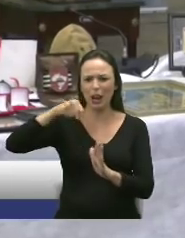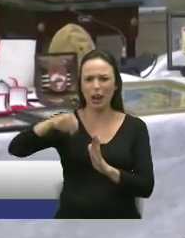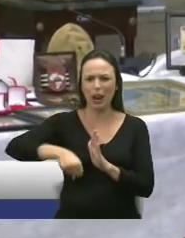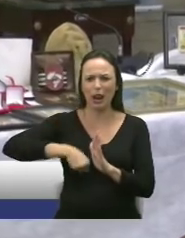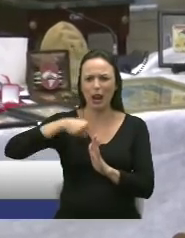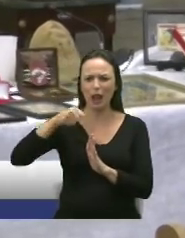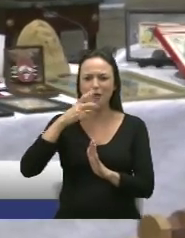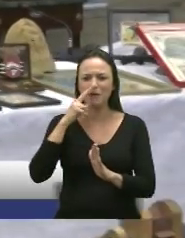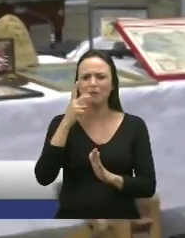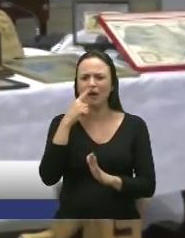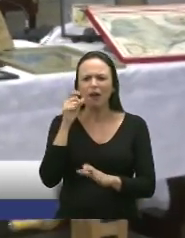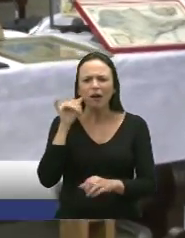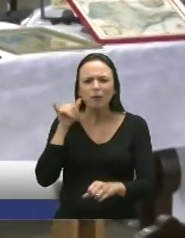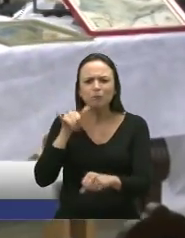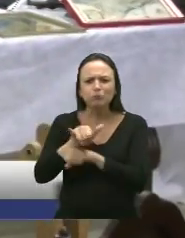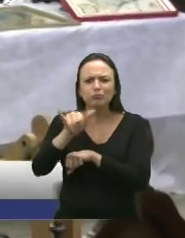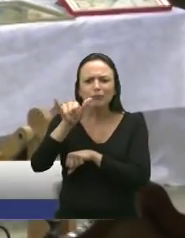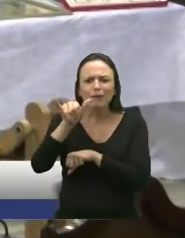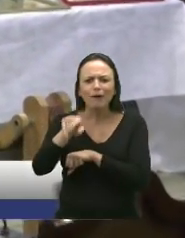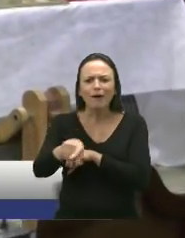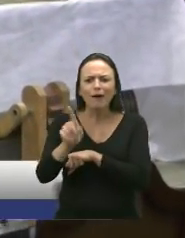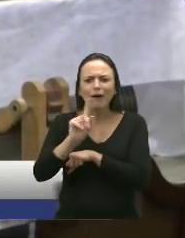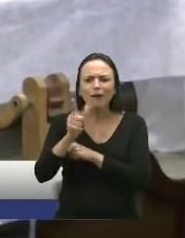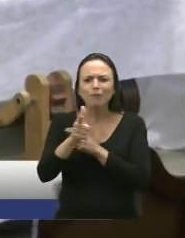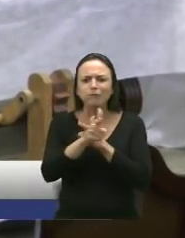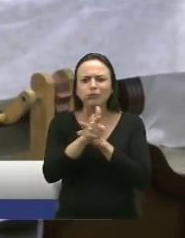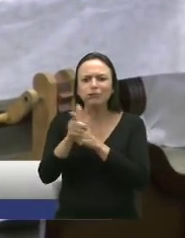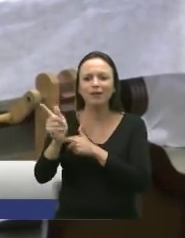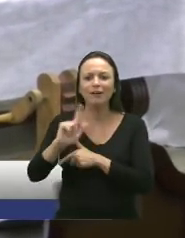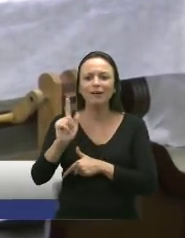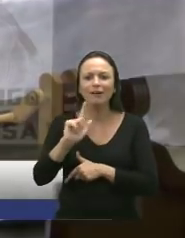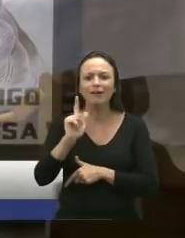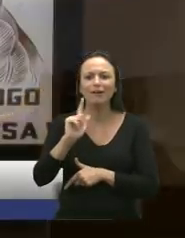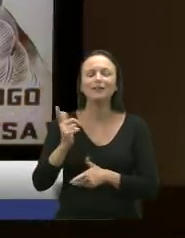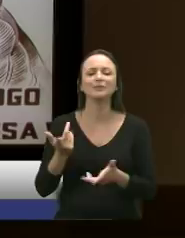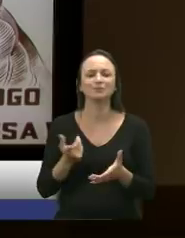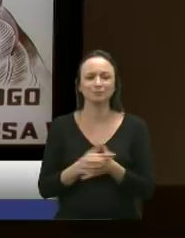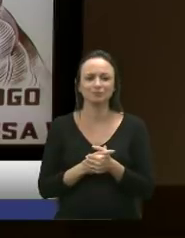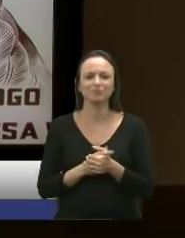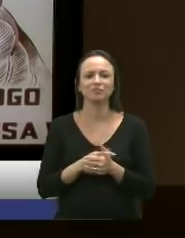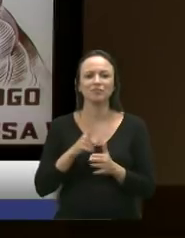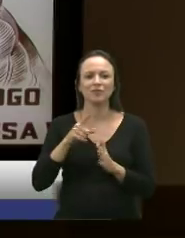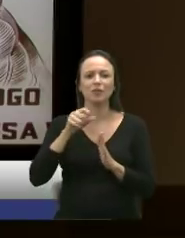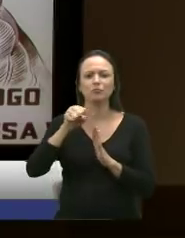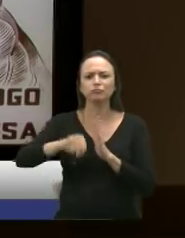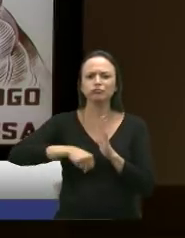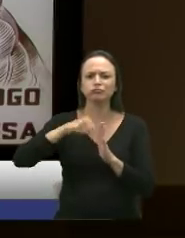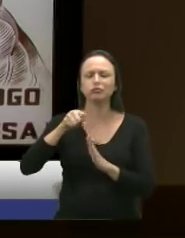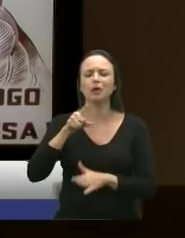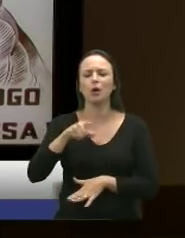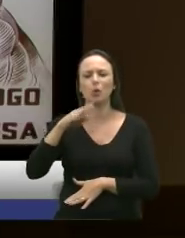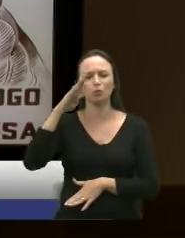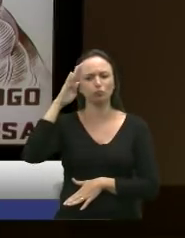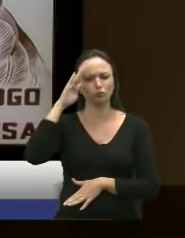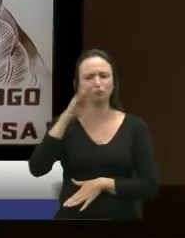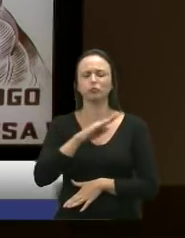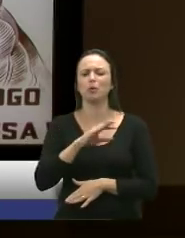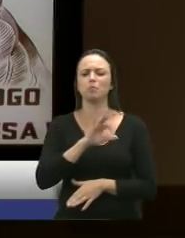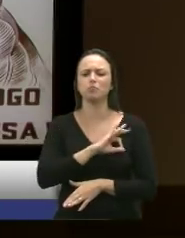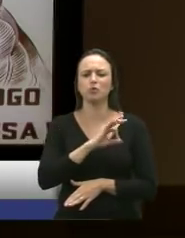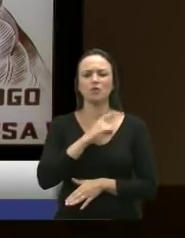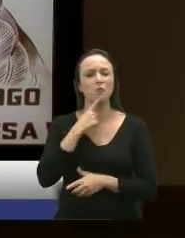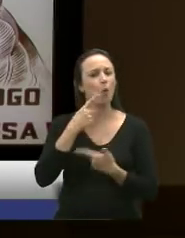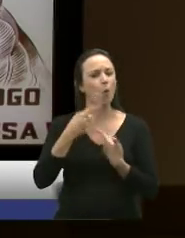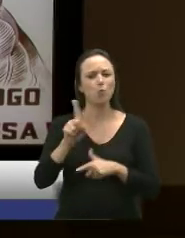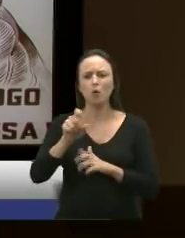de criança. A matraca. Não tem mais como resistir, nós estamos usando a matraca, inclusive o comandante da polícia é contra o uso da matraca, porque